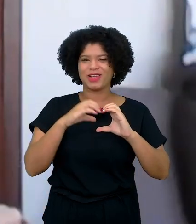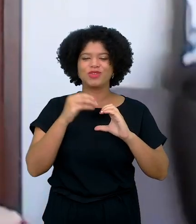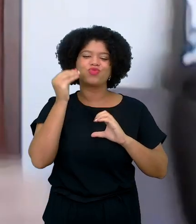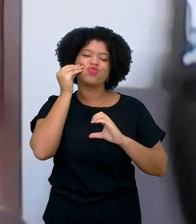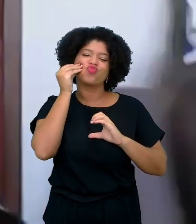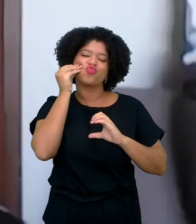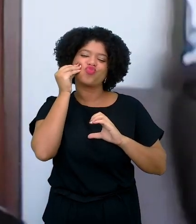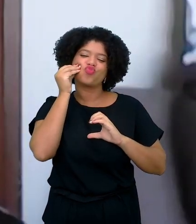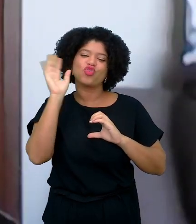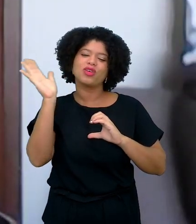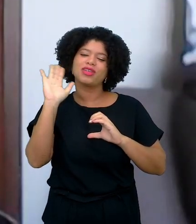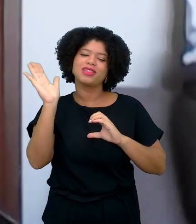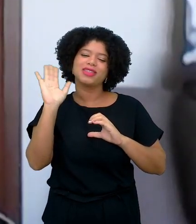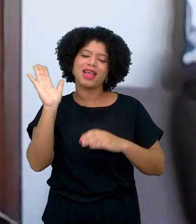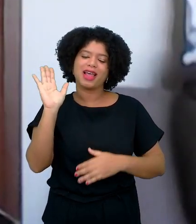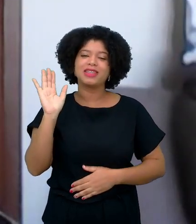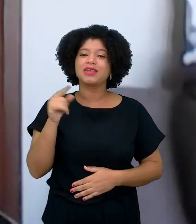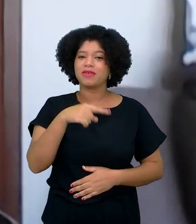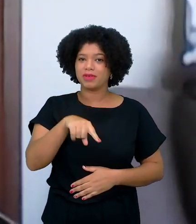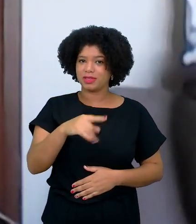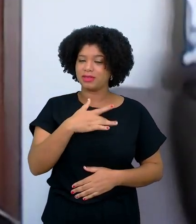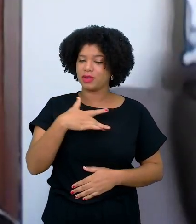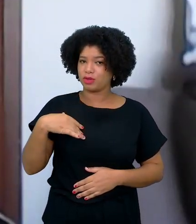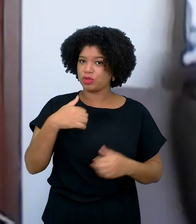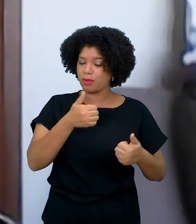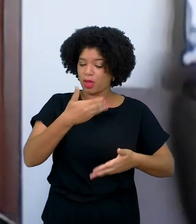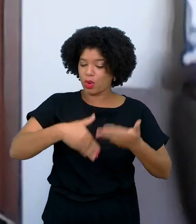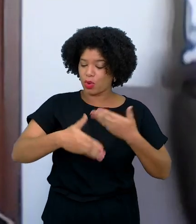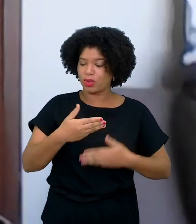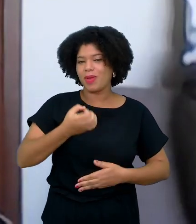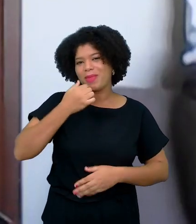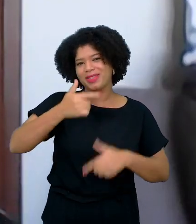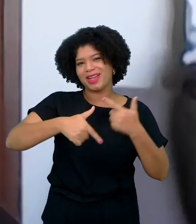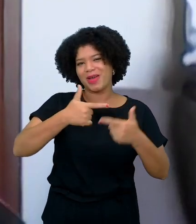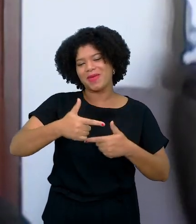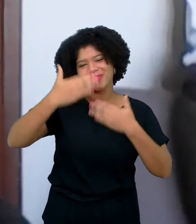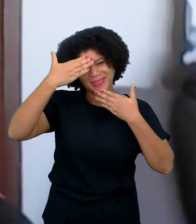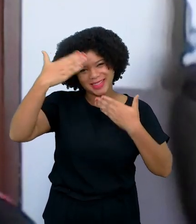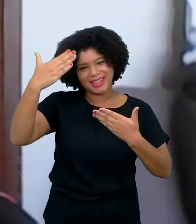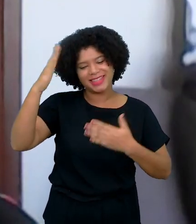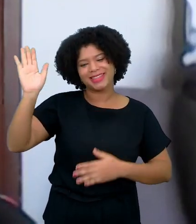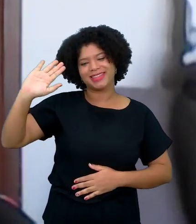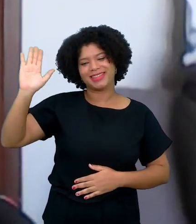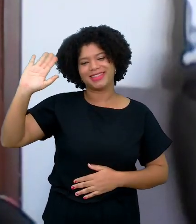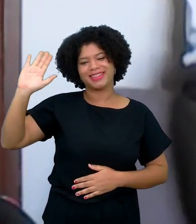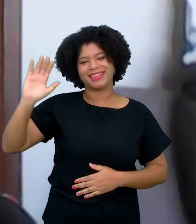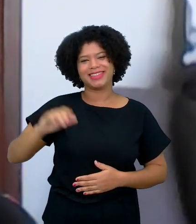beijo, um abraço, e fiquem bem, e se cuidem, bom trabalho. Muito obrigada.